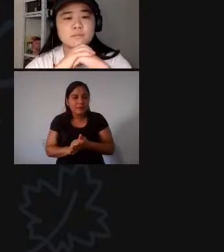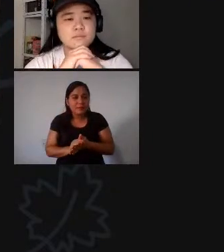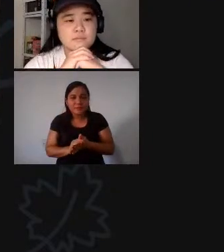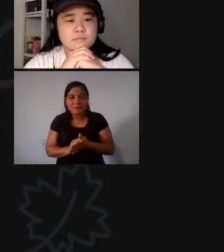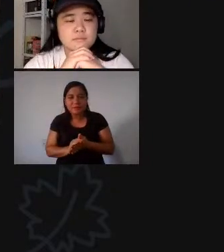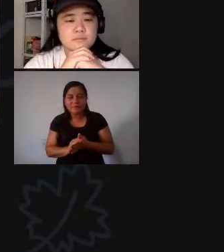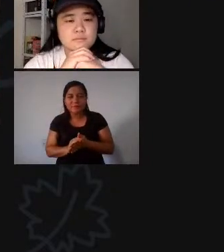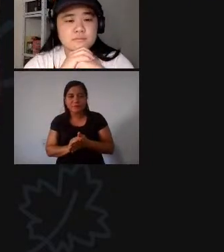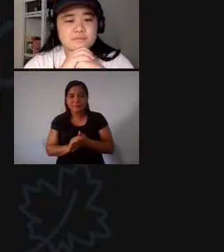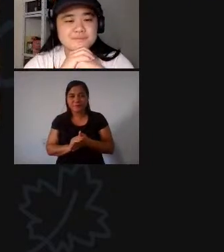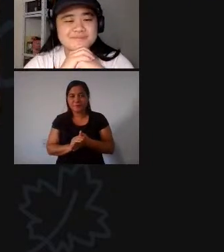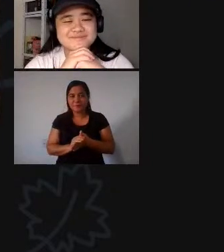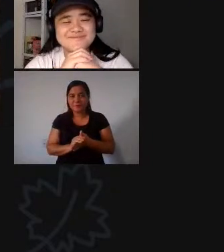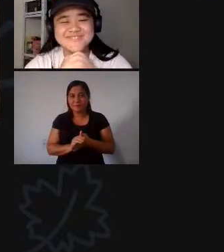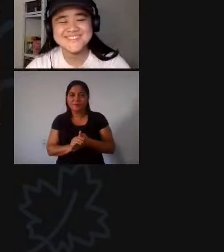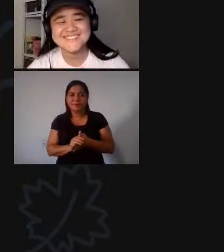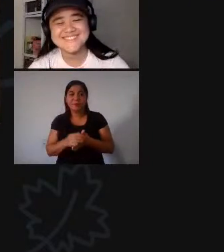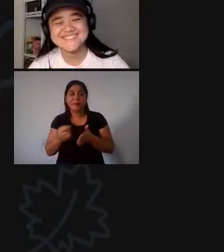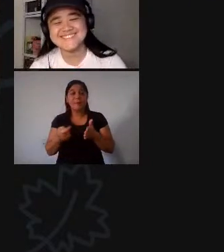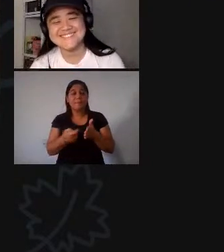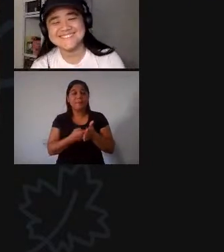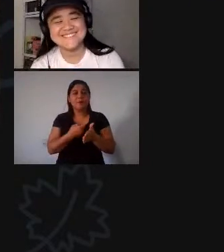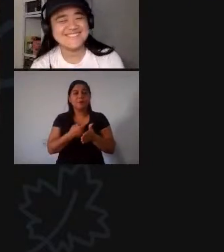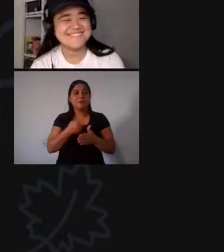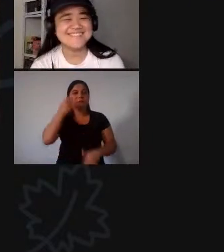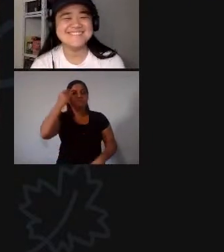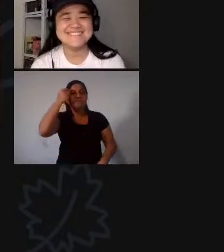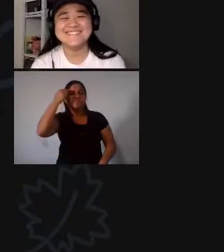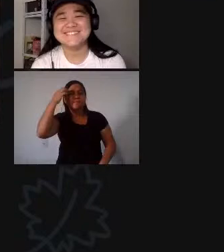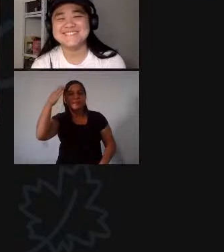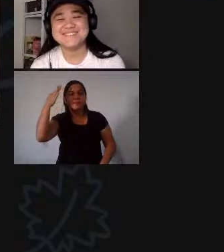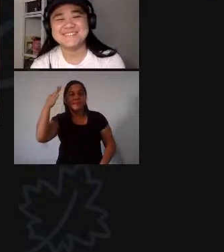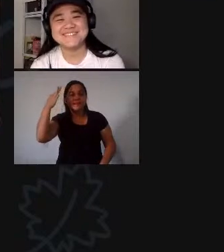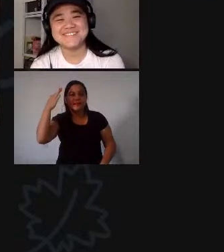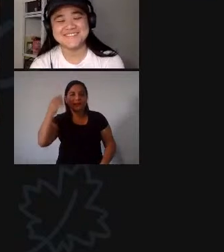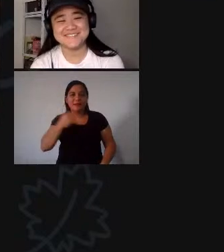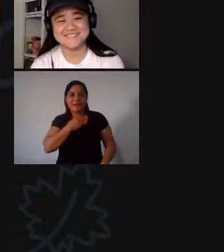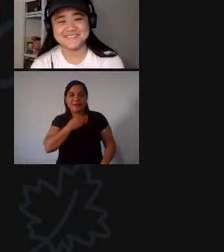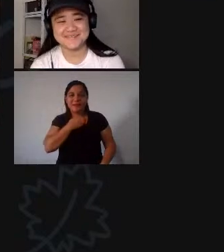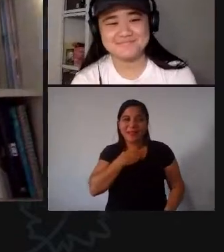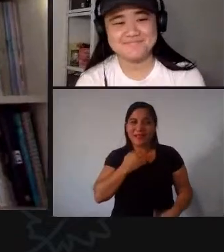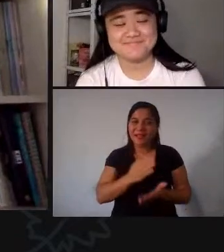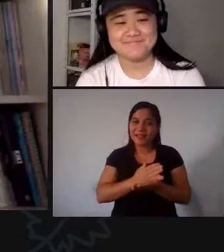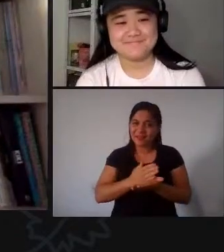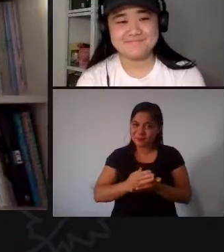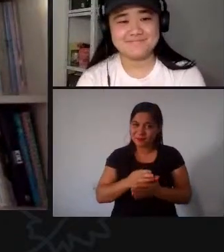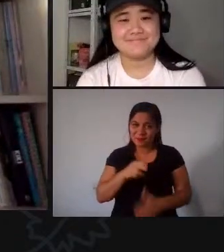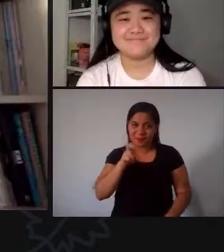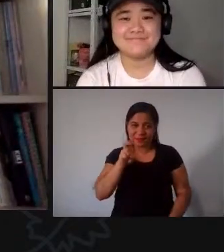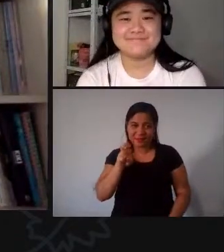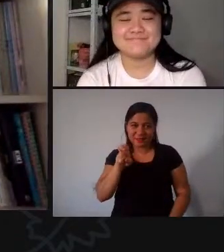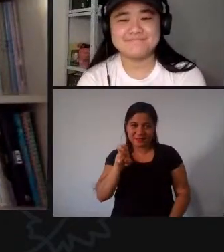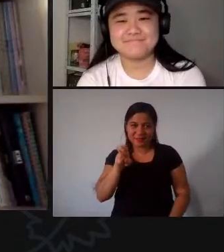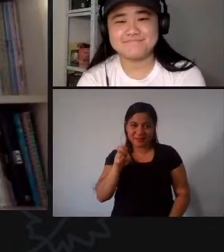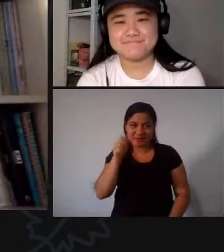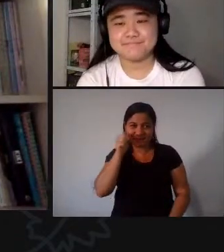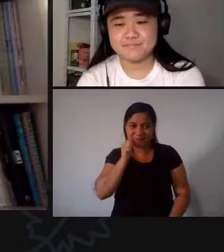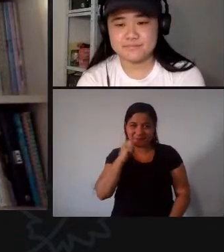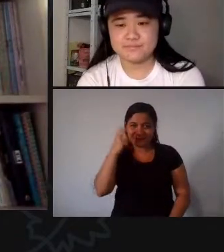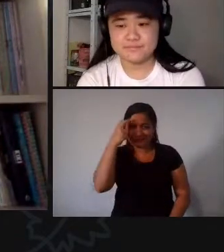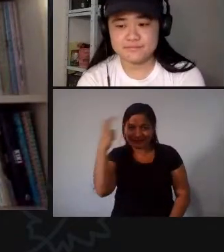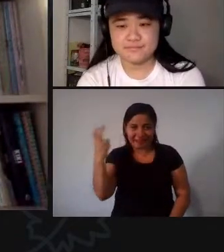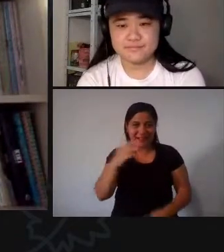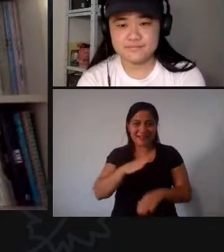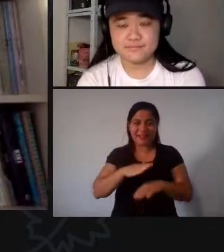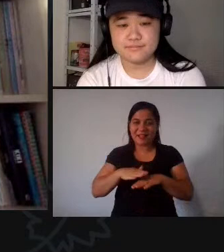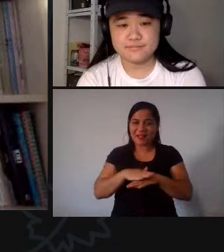que é a pergunta sobre as ideias, porque a gente conversou com cinco meninas, cinco garotas, super inteligentes, que gostam de matemática, sempre